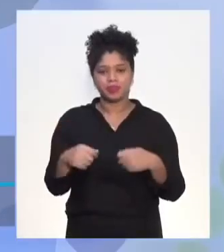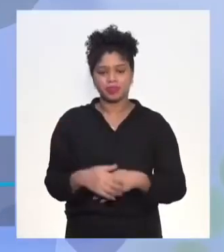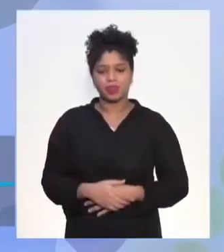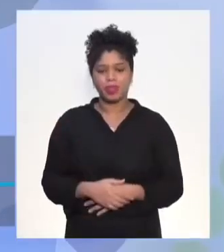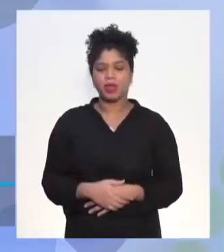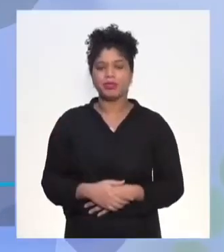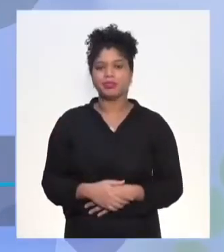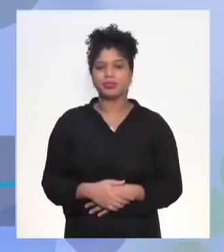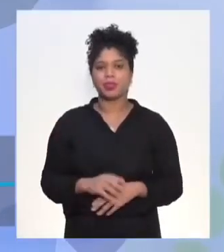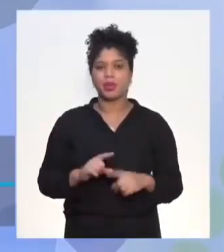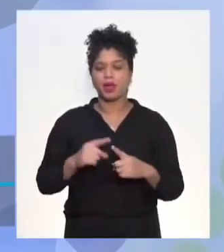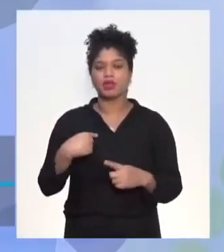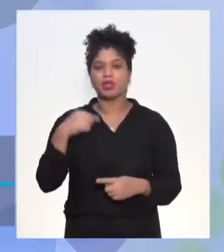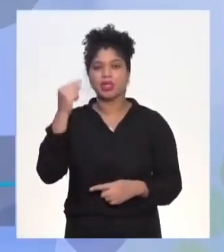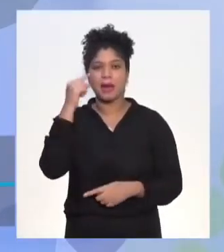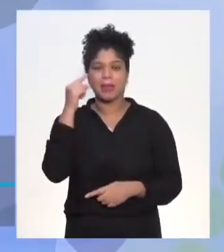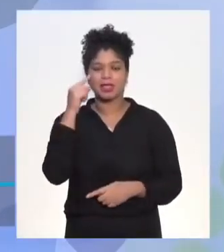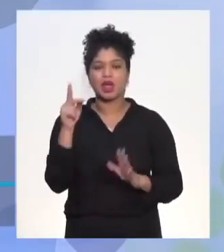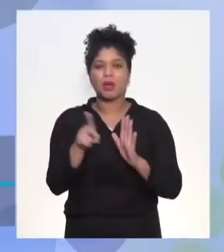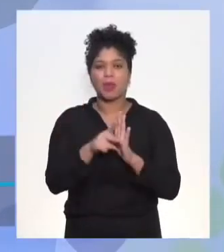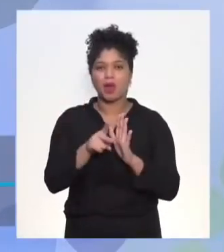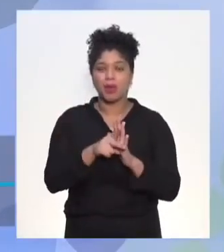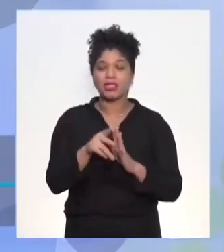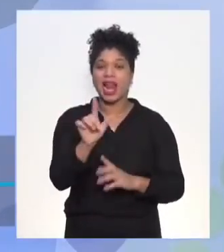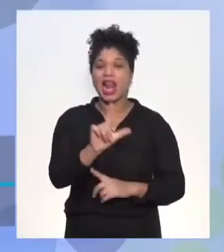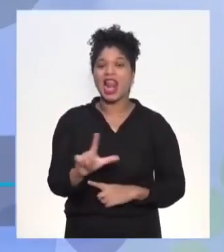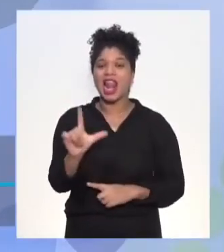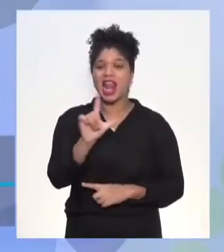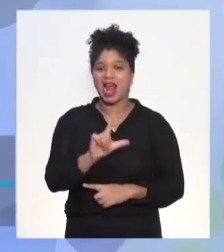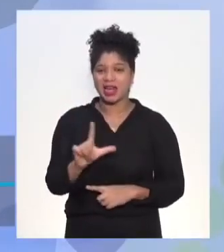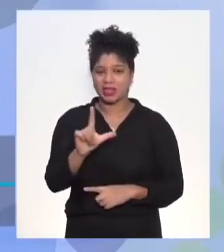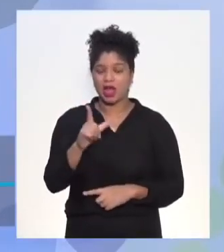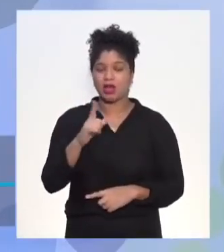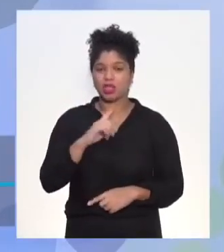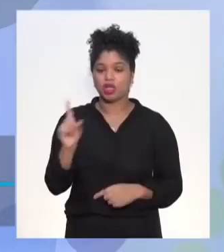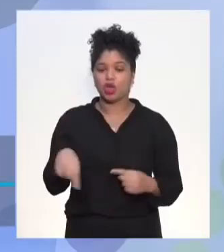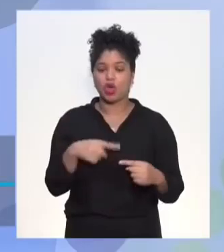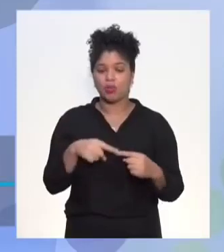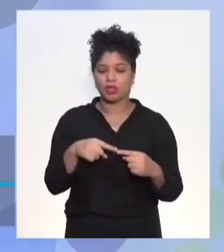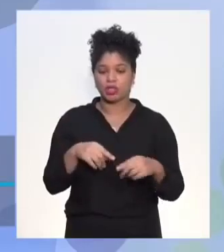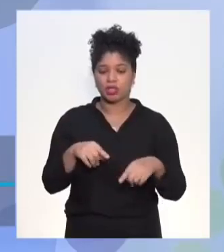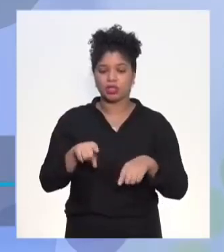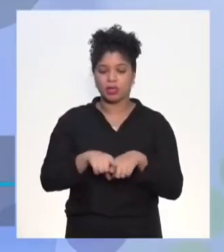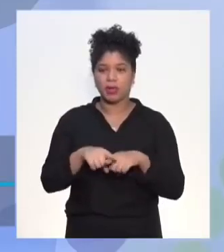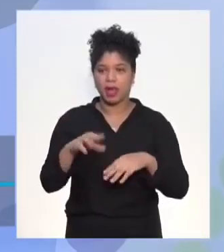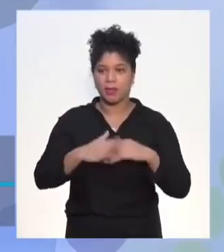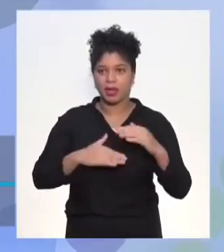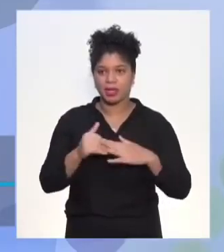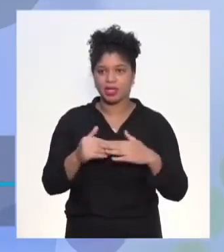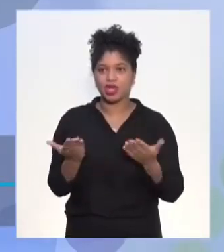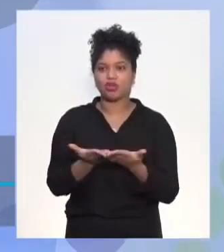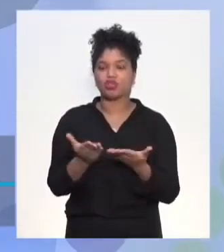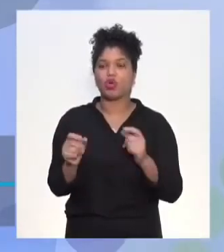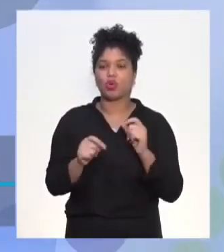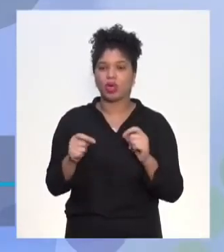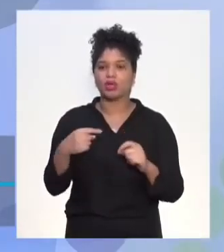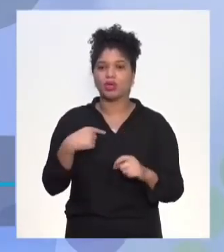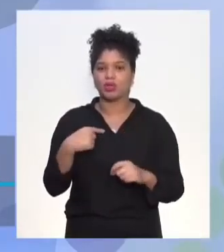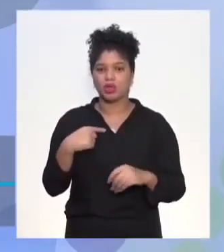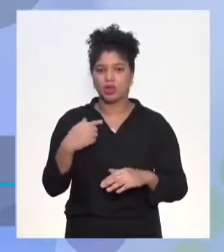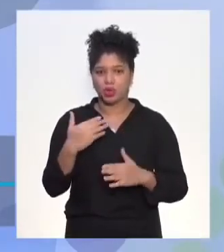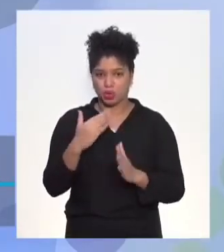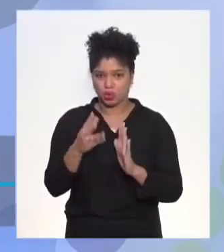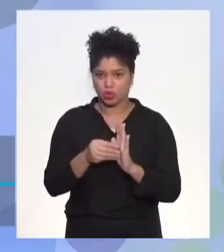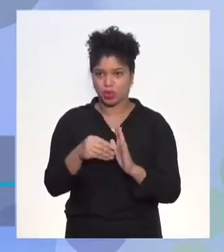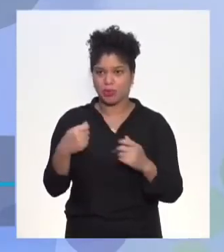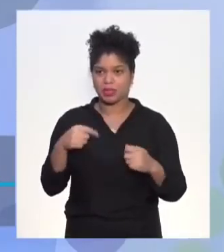Porém, quando a gente pensa numa narrativa literária, que é o objetivo e a habilidade da aula de hoje, aí temos que ter um tratamento.